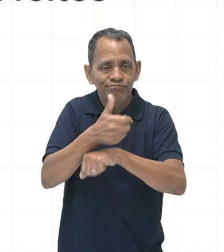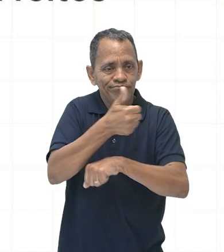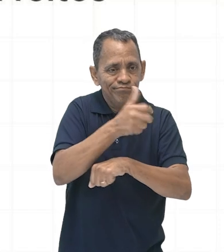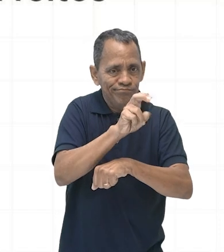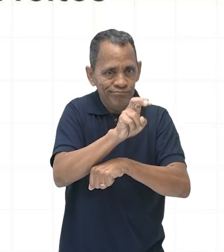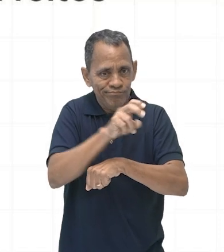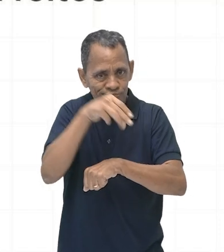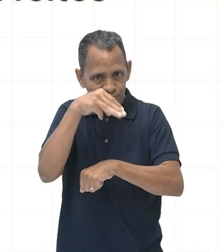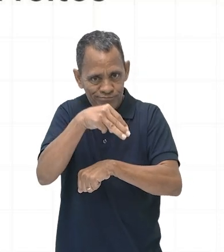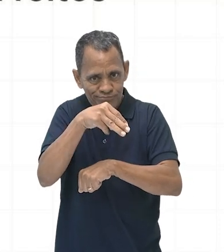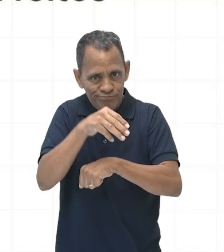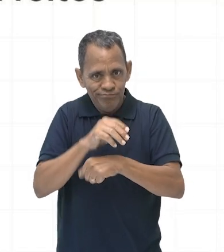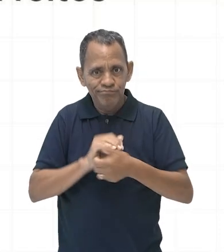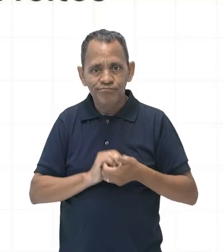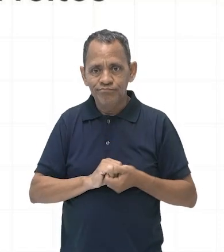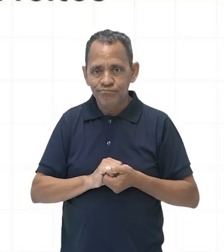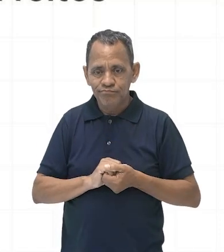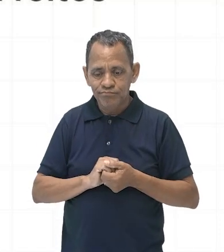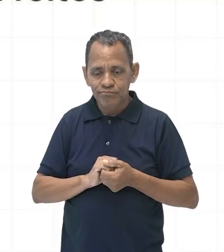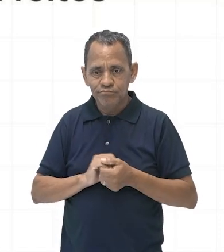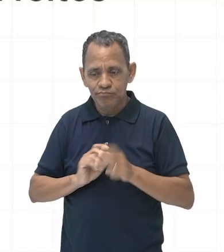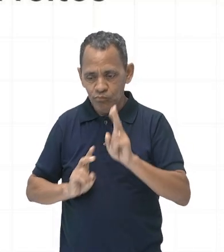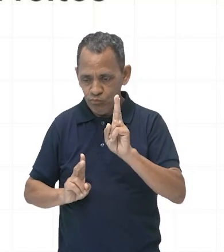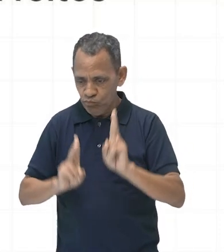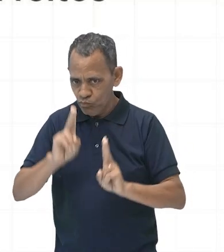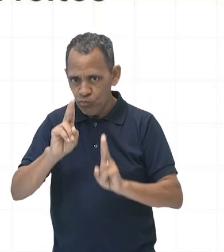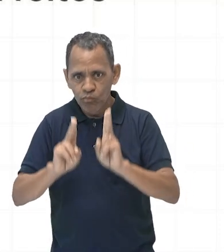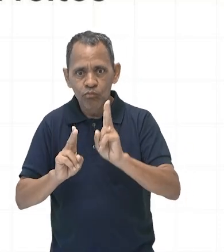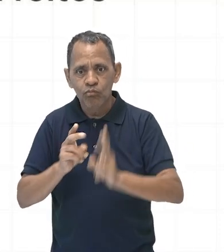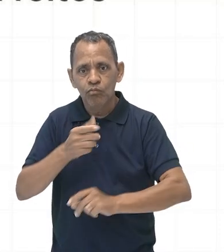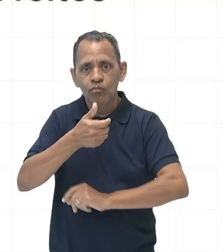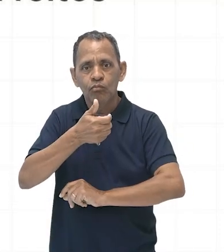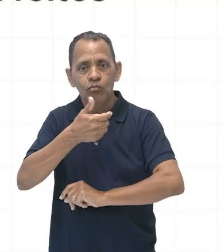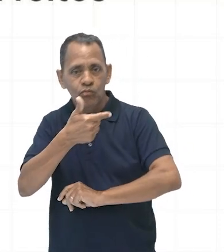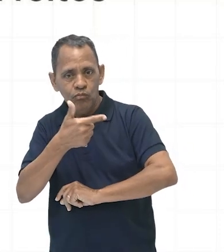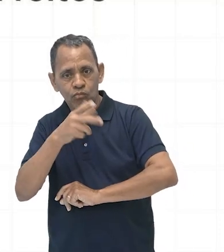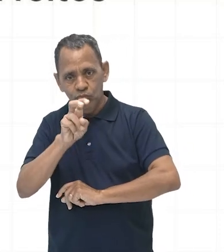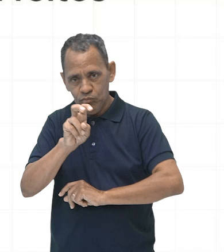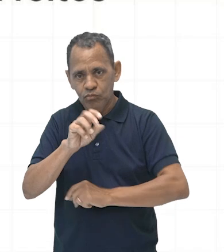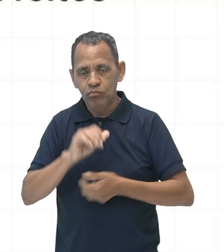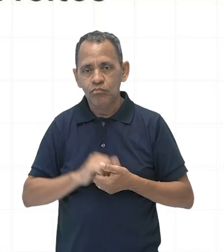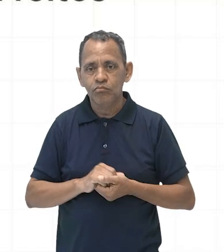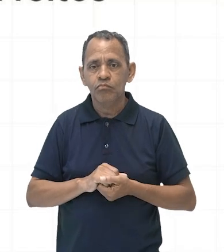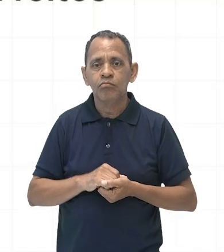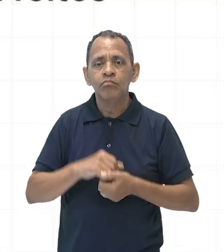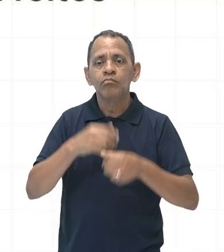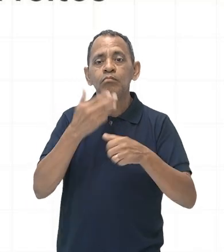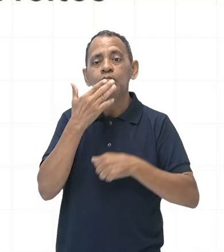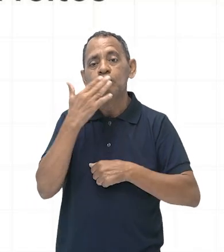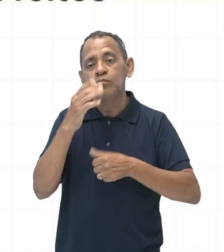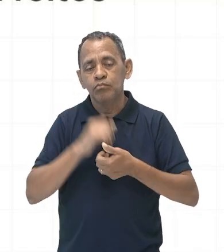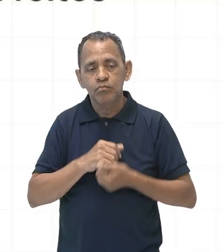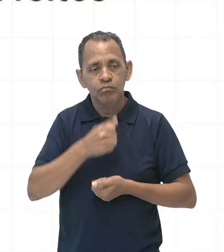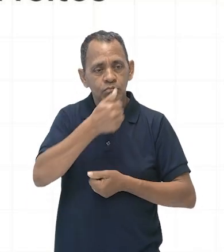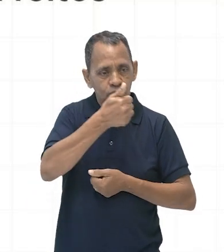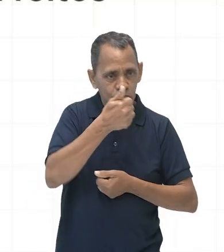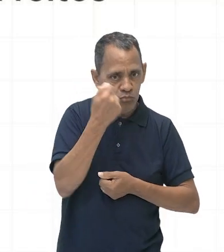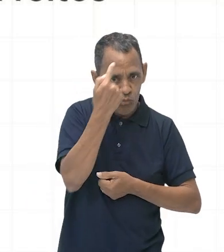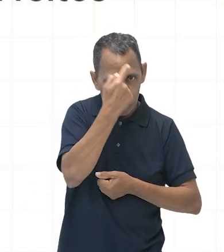nele foram realizados 25 cortes e que a edição exigiu 1 hora e 15 minutos de